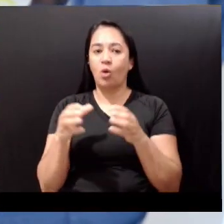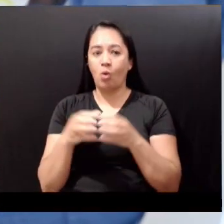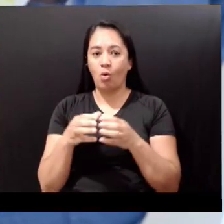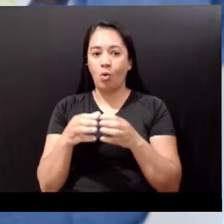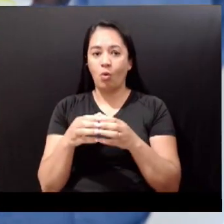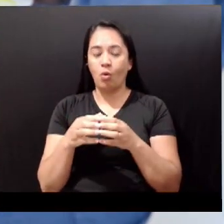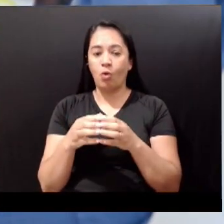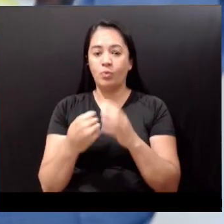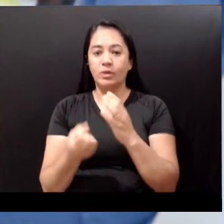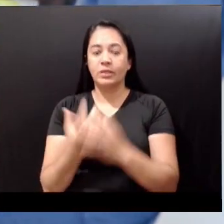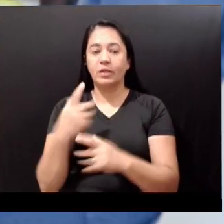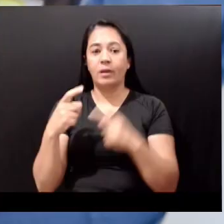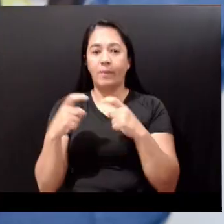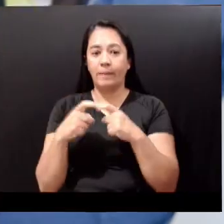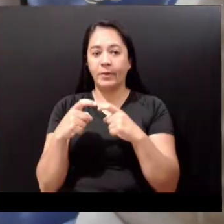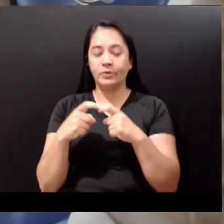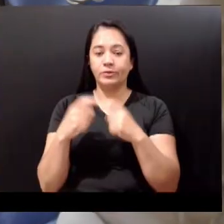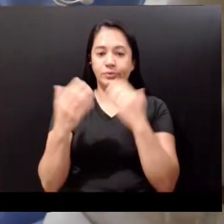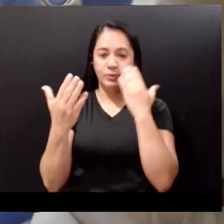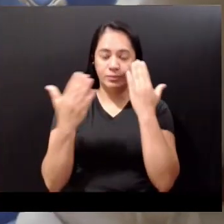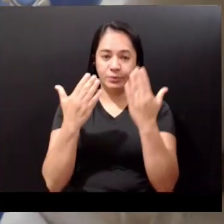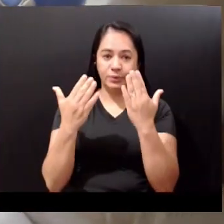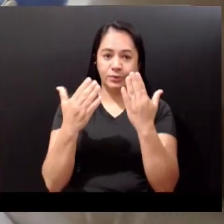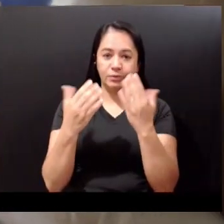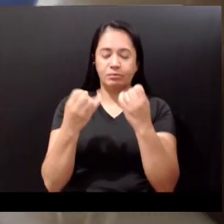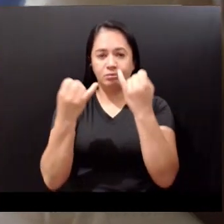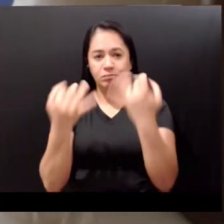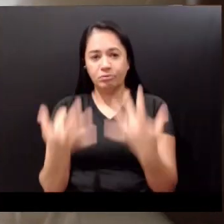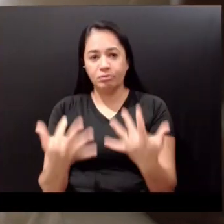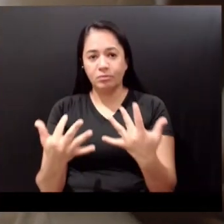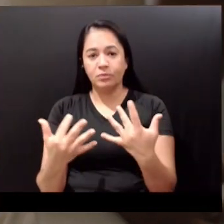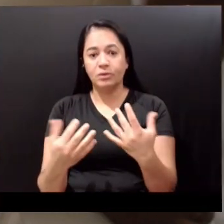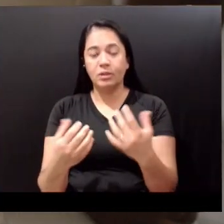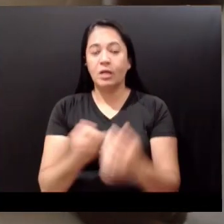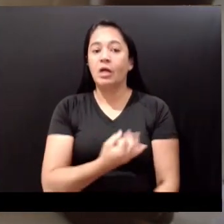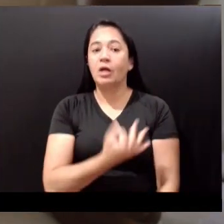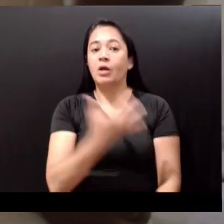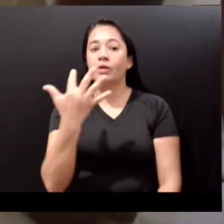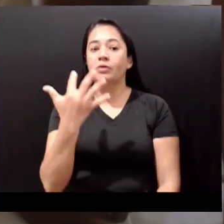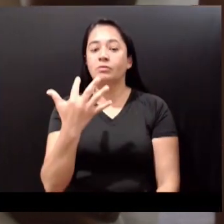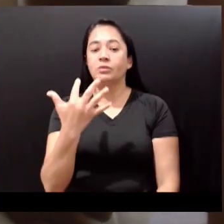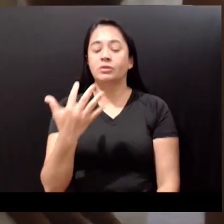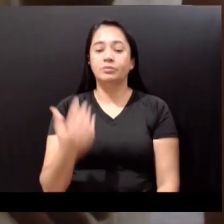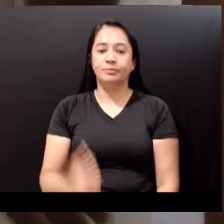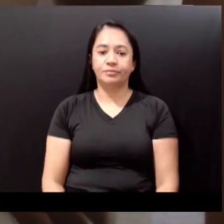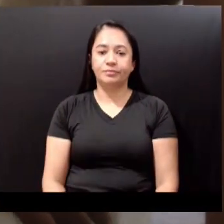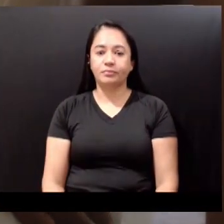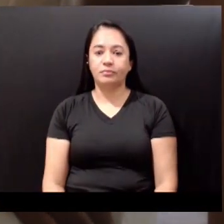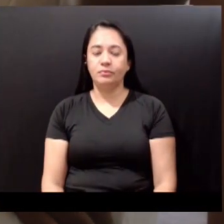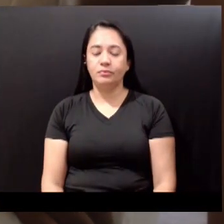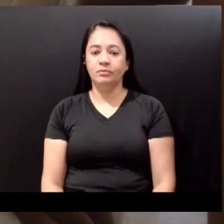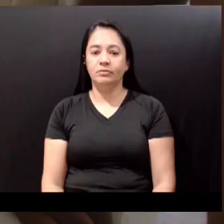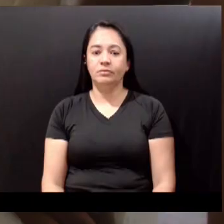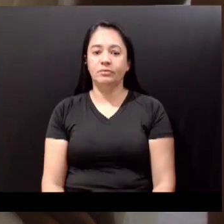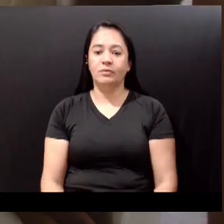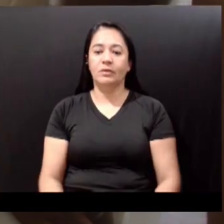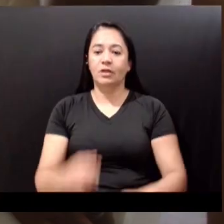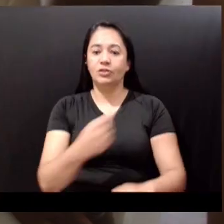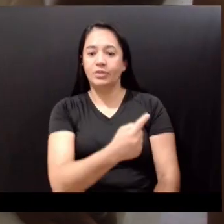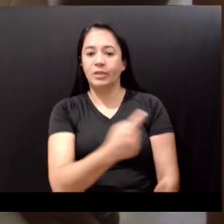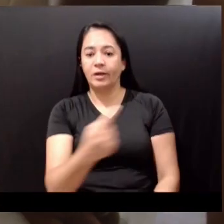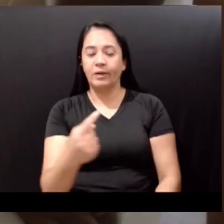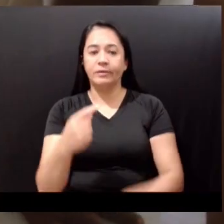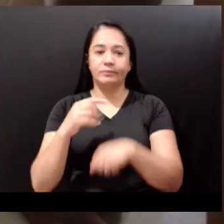comissão formada por médicos e psicólogos, por exemplo, para definir o grau de acometimento em termos de